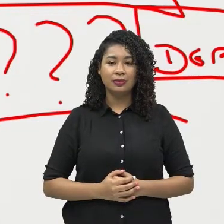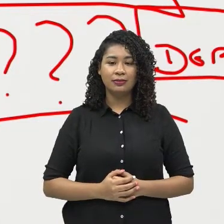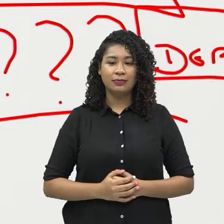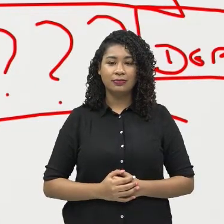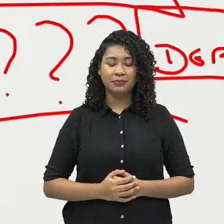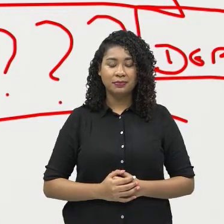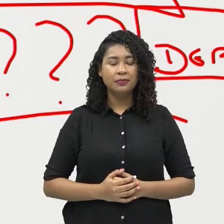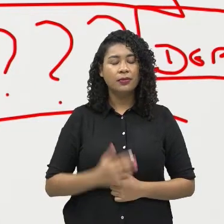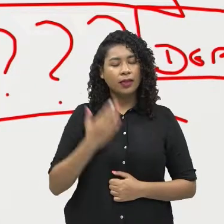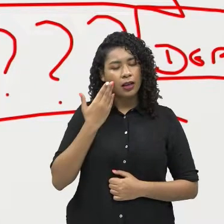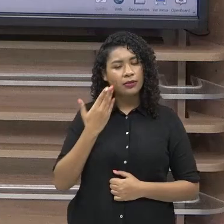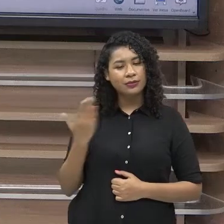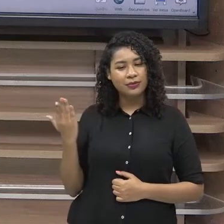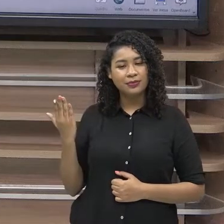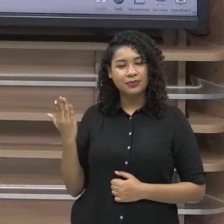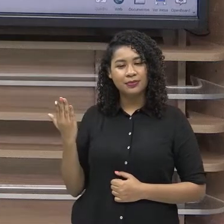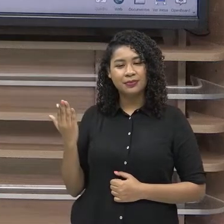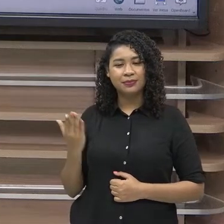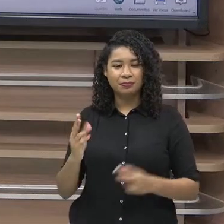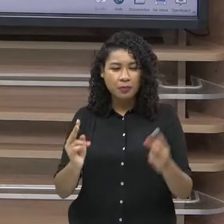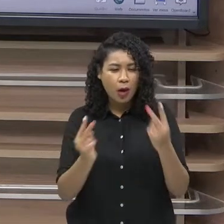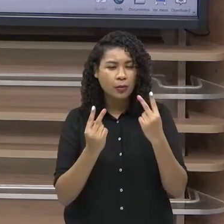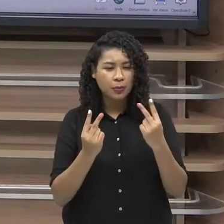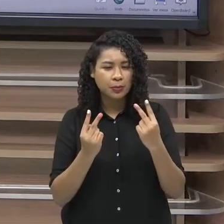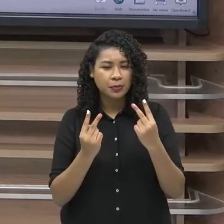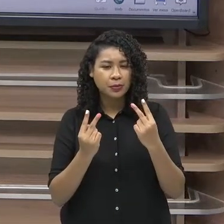Olha só, aqui comigo.